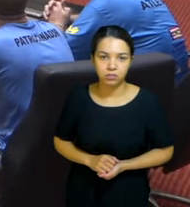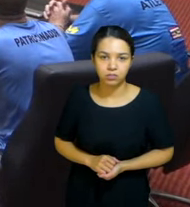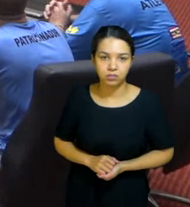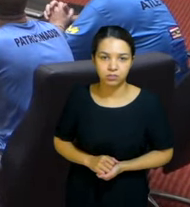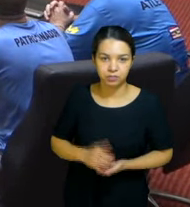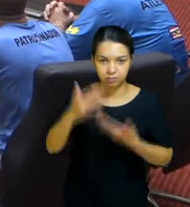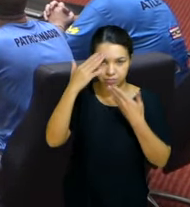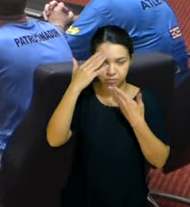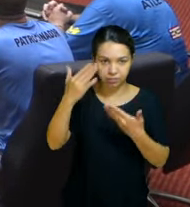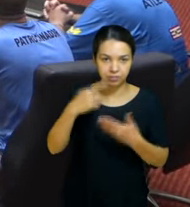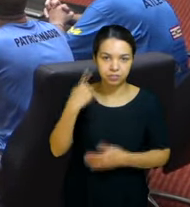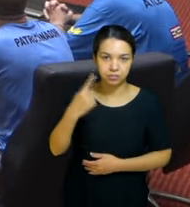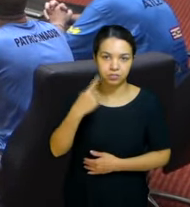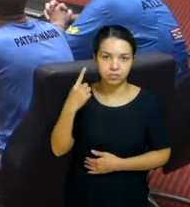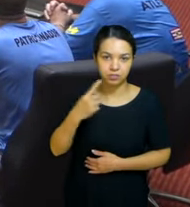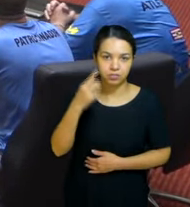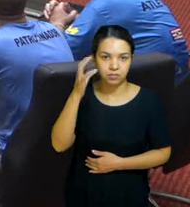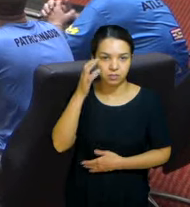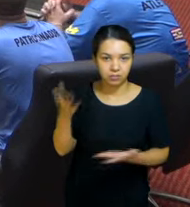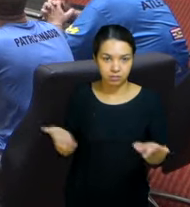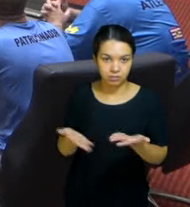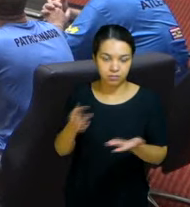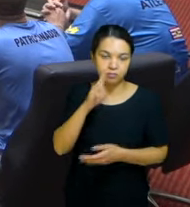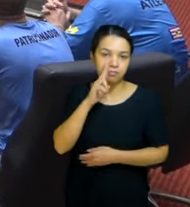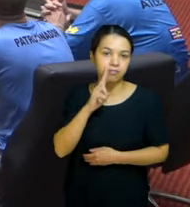Obrigado, deputado Camilo. Com a palavra, deputado Ivan Nats.